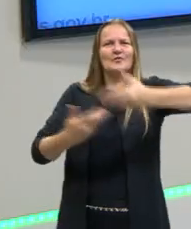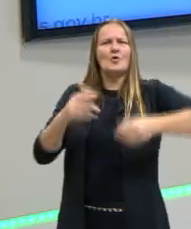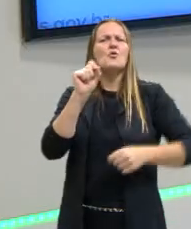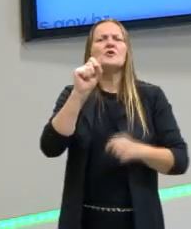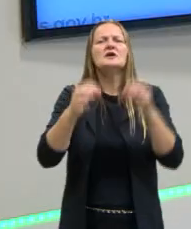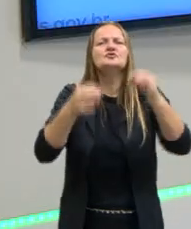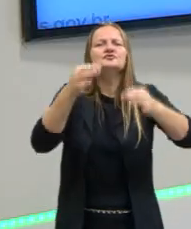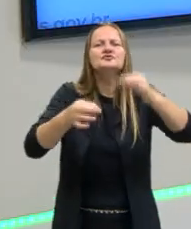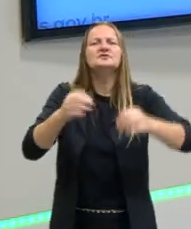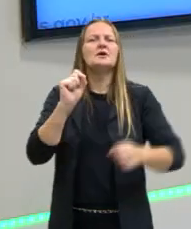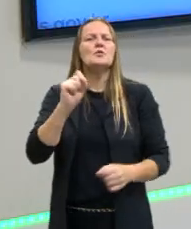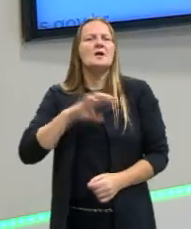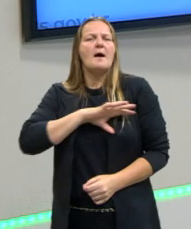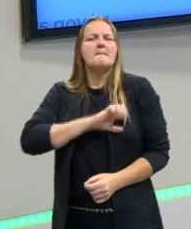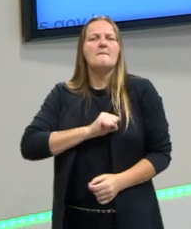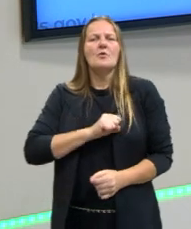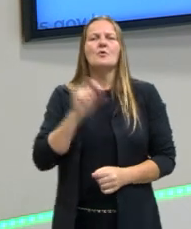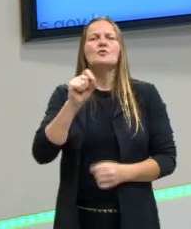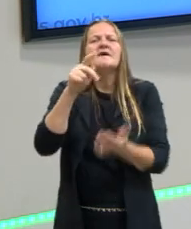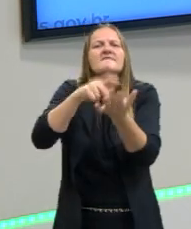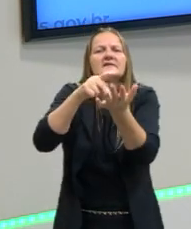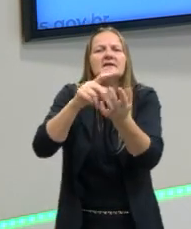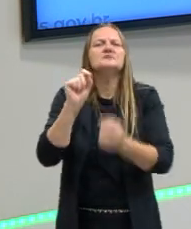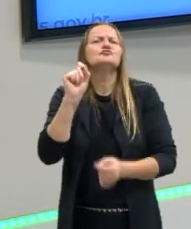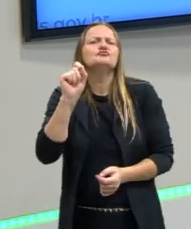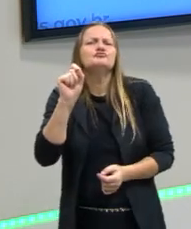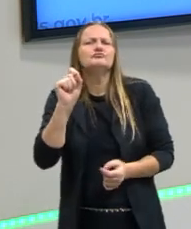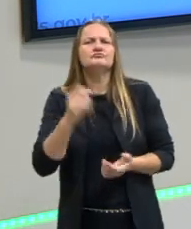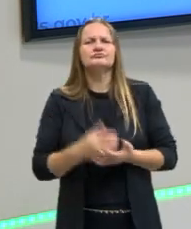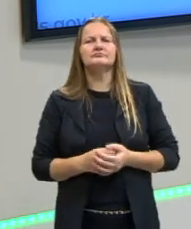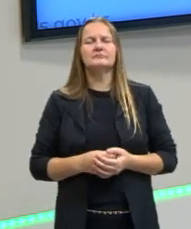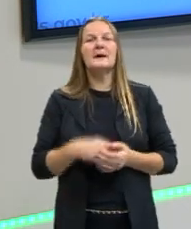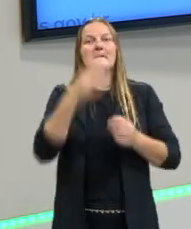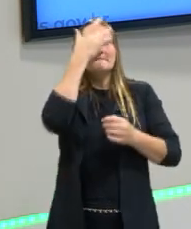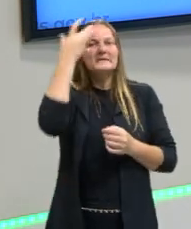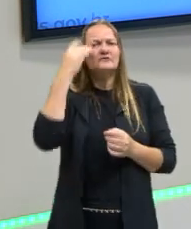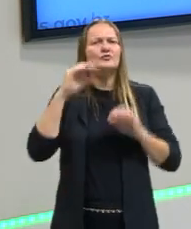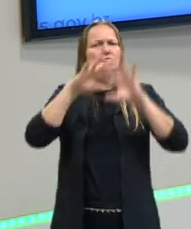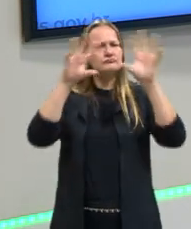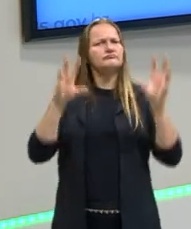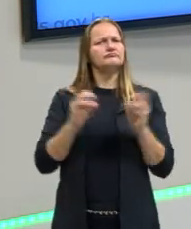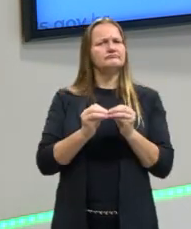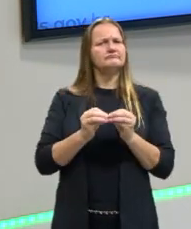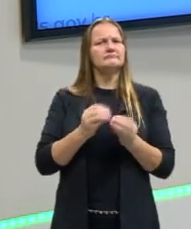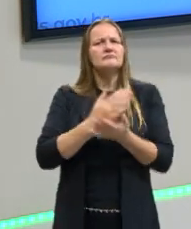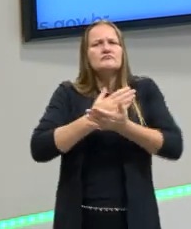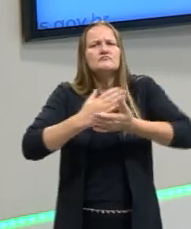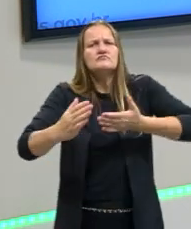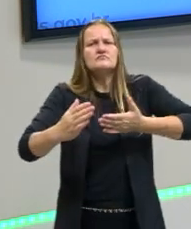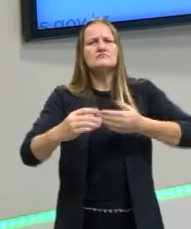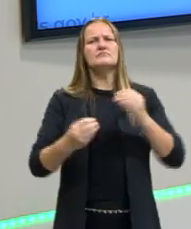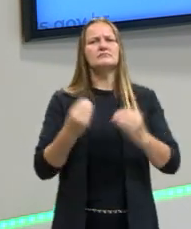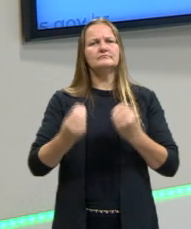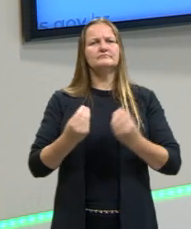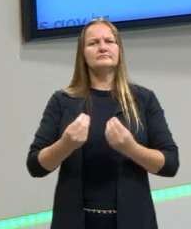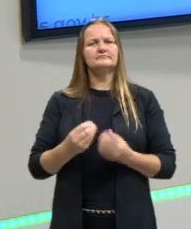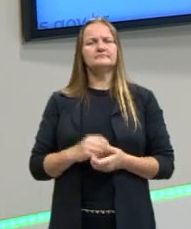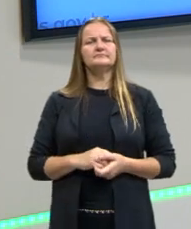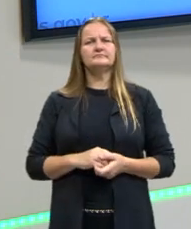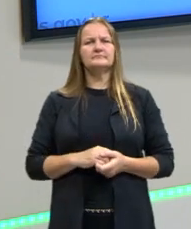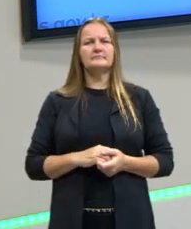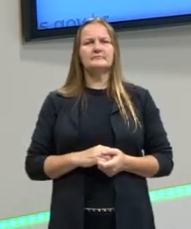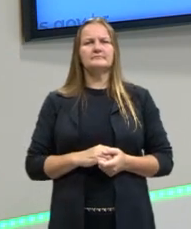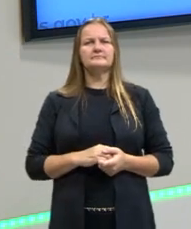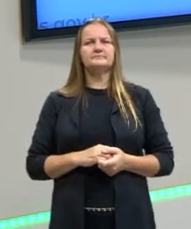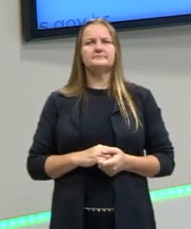justiça o que é o amor O que a verdade aqui as plantas pessoas conclua a partir delas esses